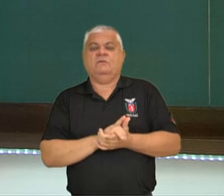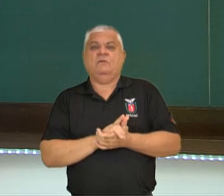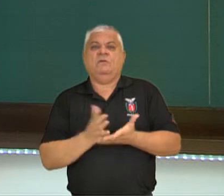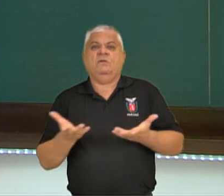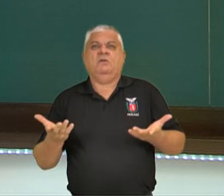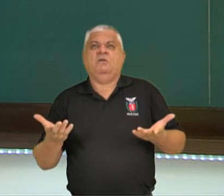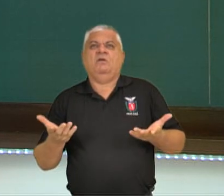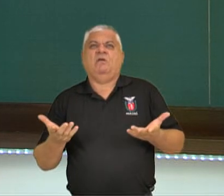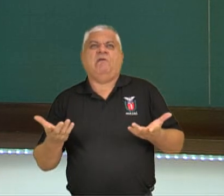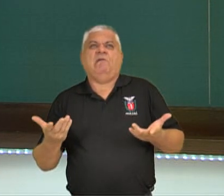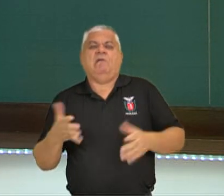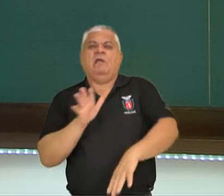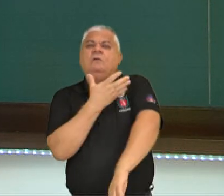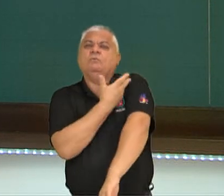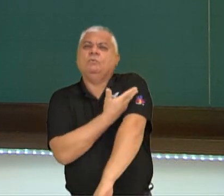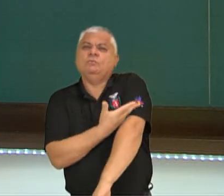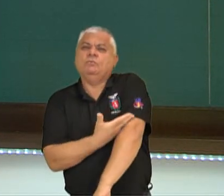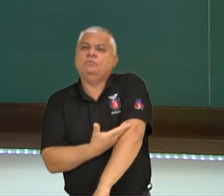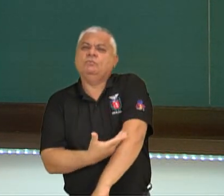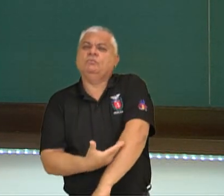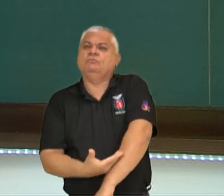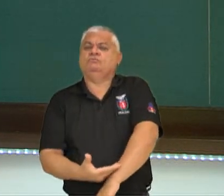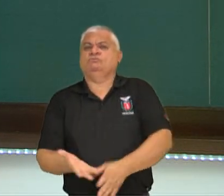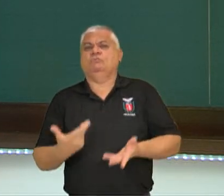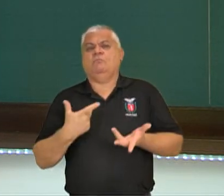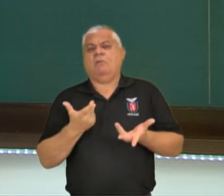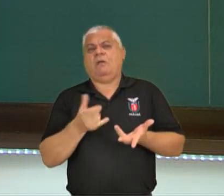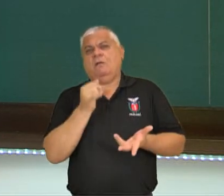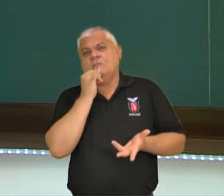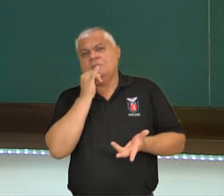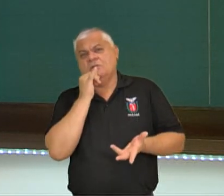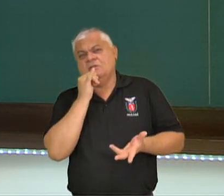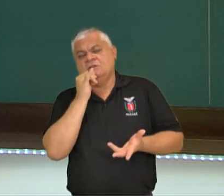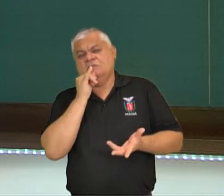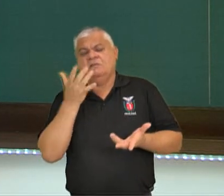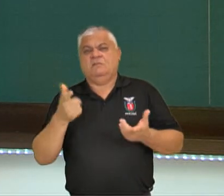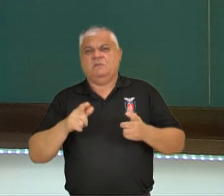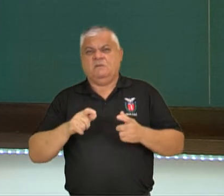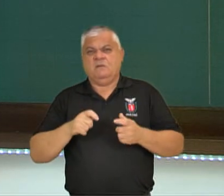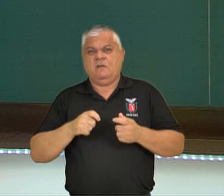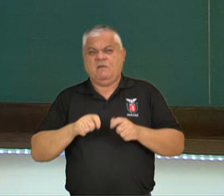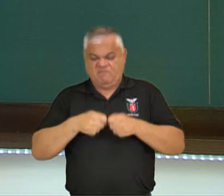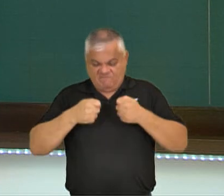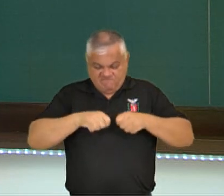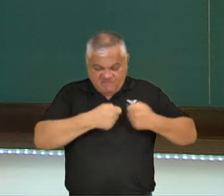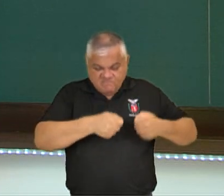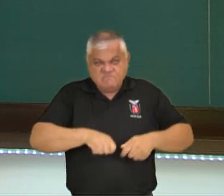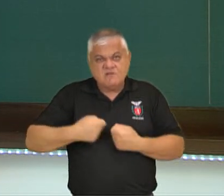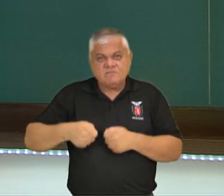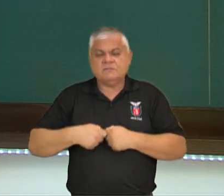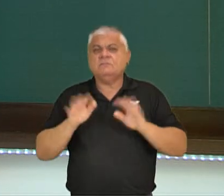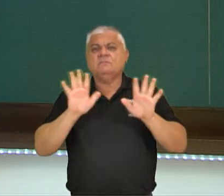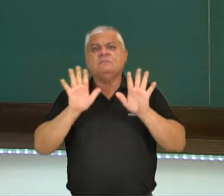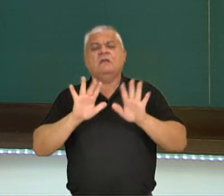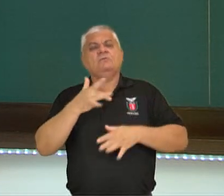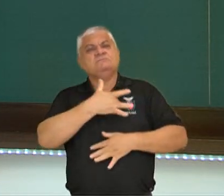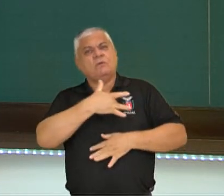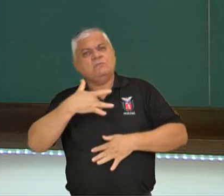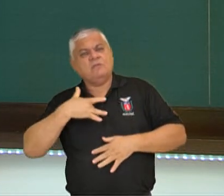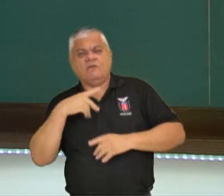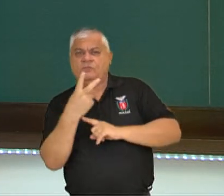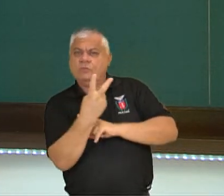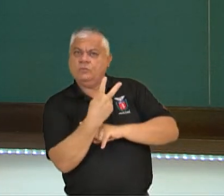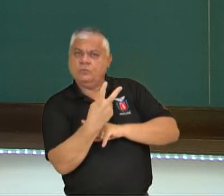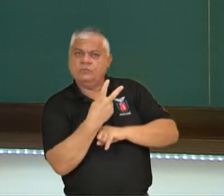desenvolver hábitos que possam causar algo mal para o meu corpo, né? Essas são,